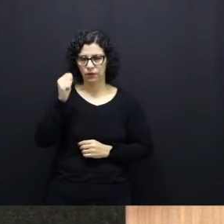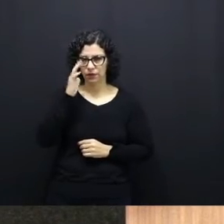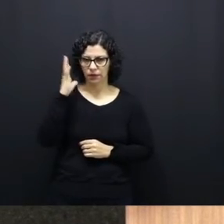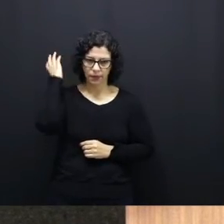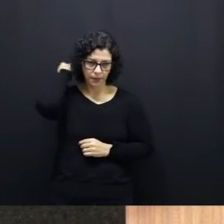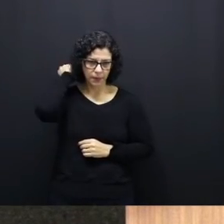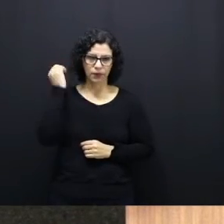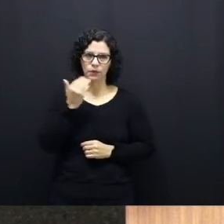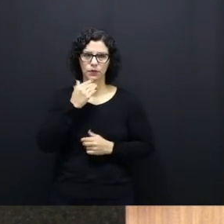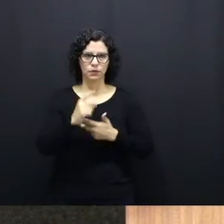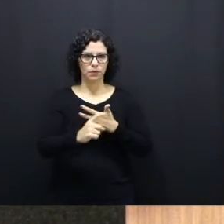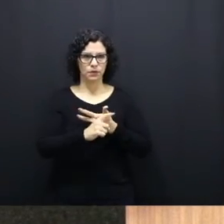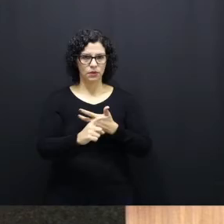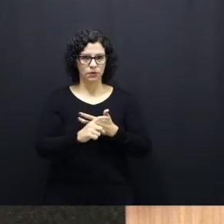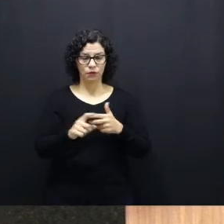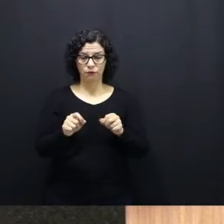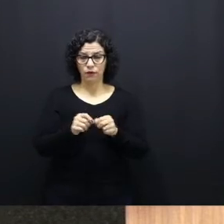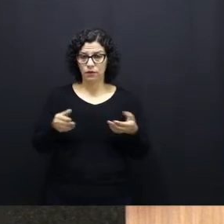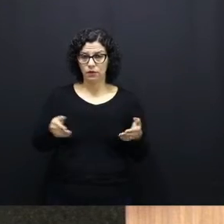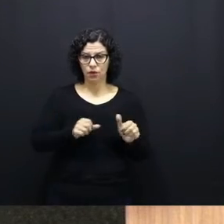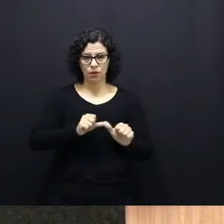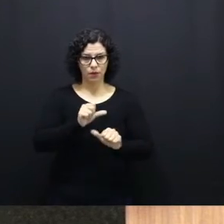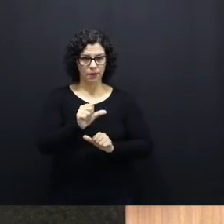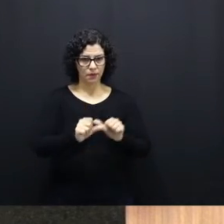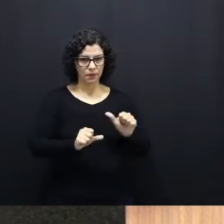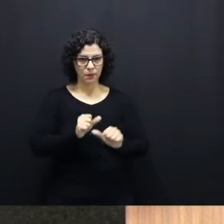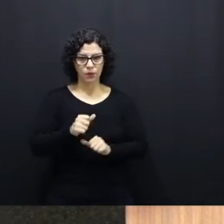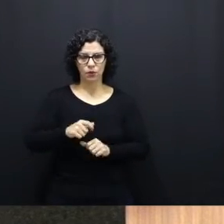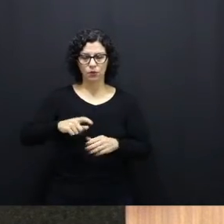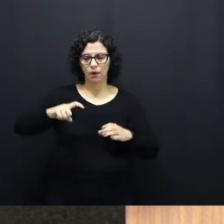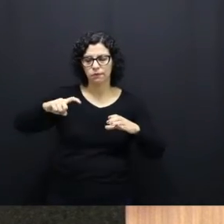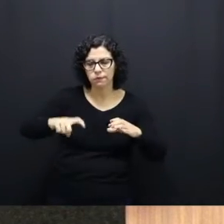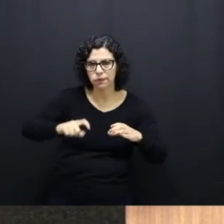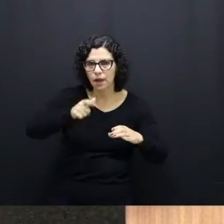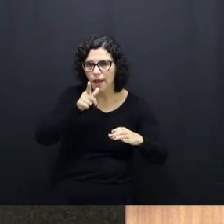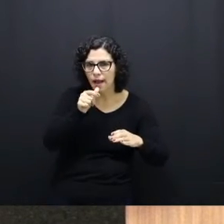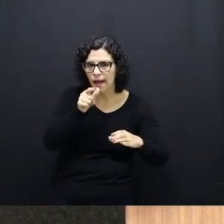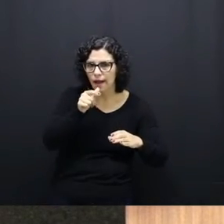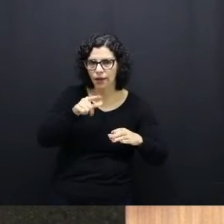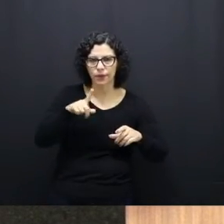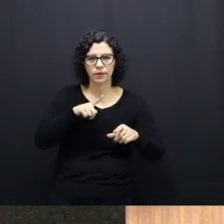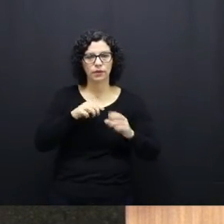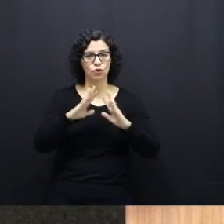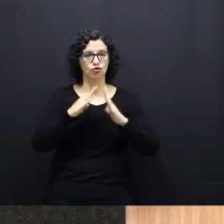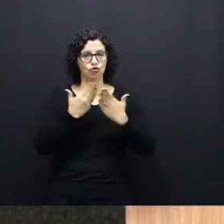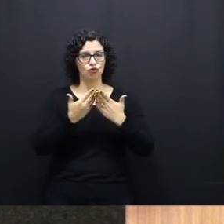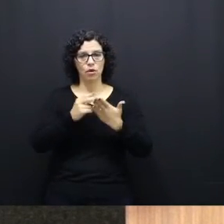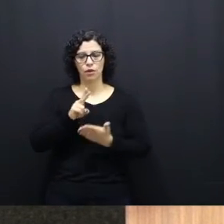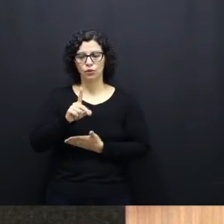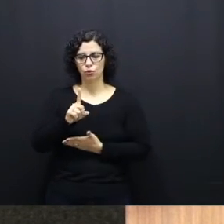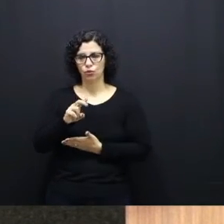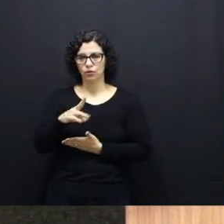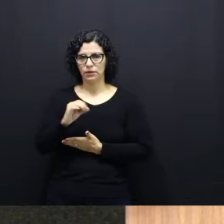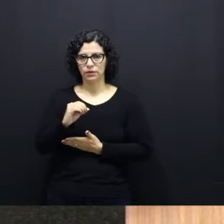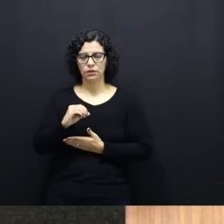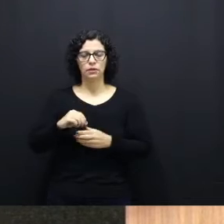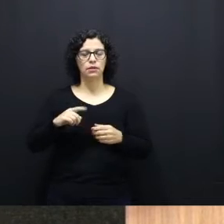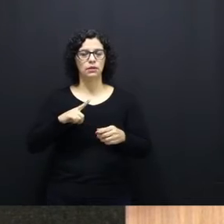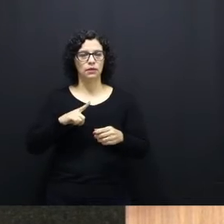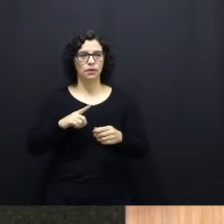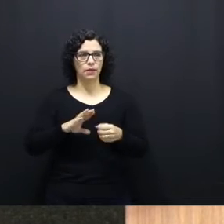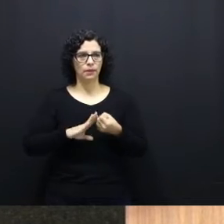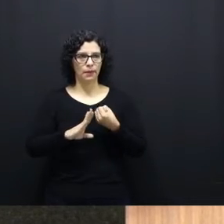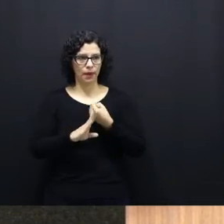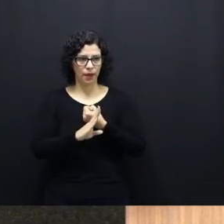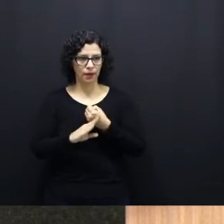cabelos o Executivo que realize a troca dos bebedouros da Escola Municipal Irmã Dulce localizado na Rua Angelina senegaglia